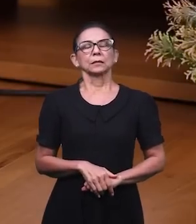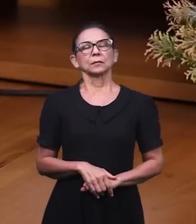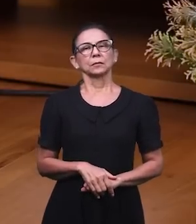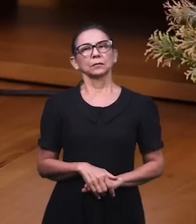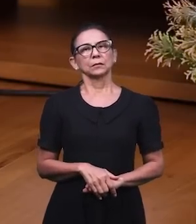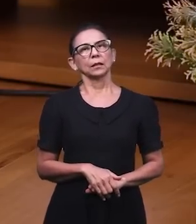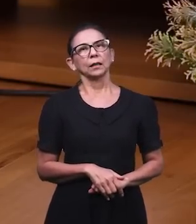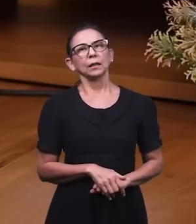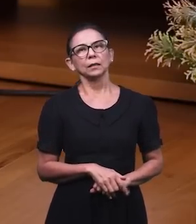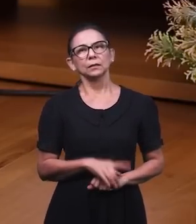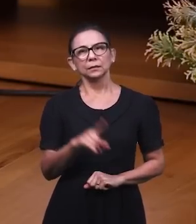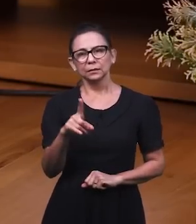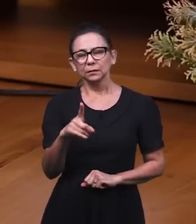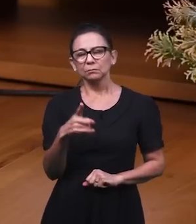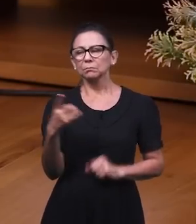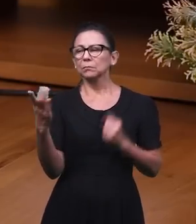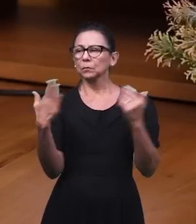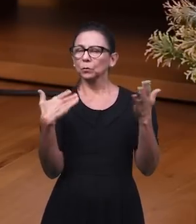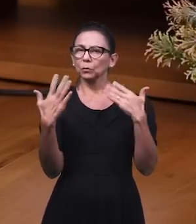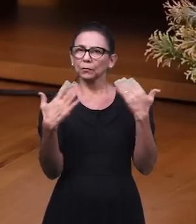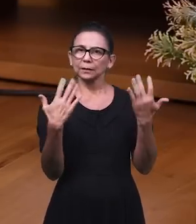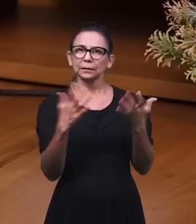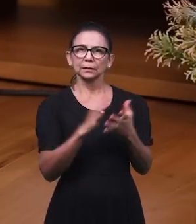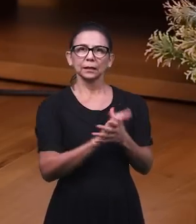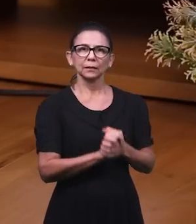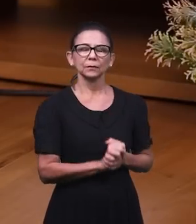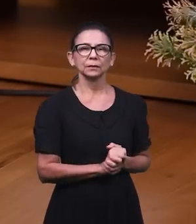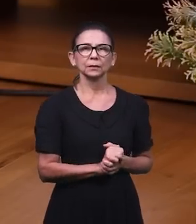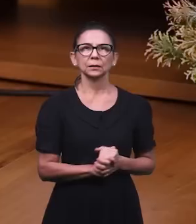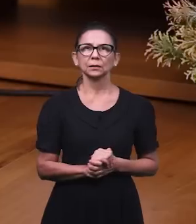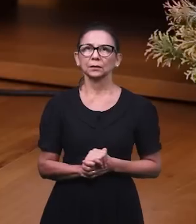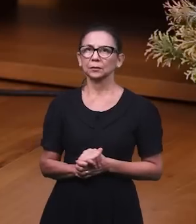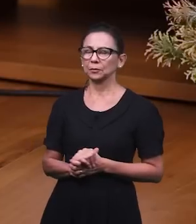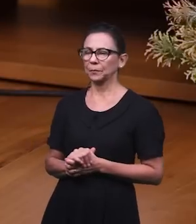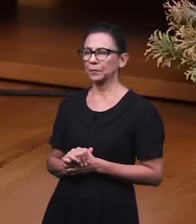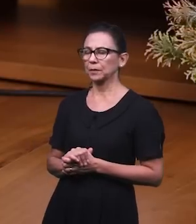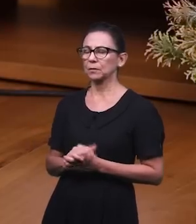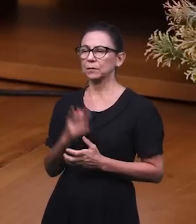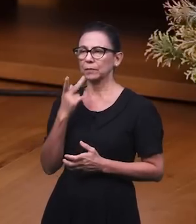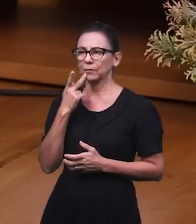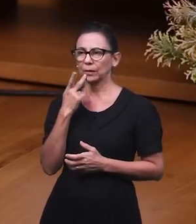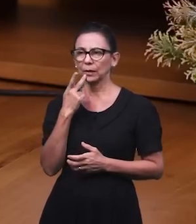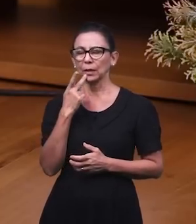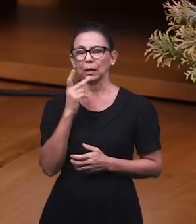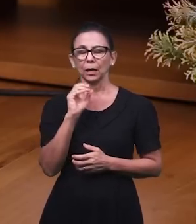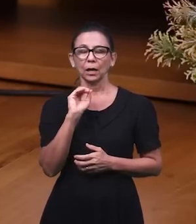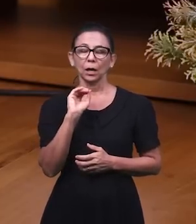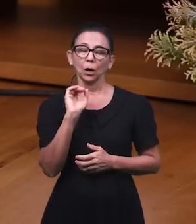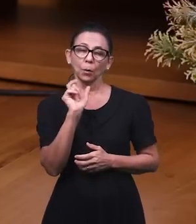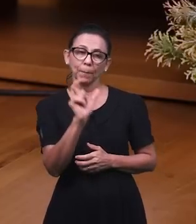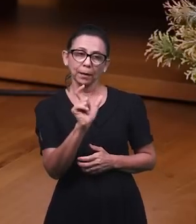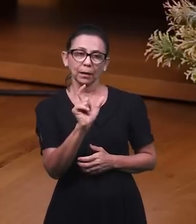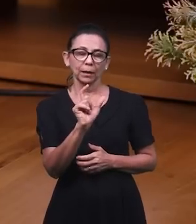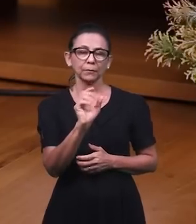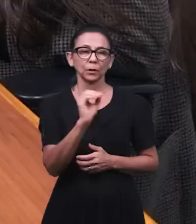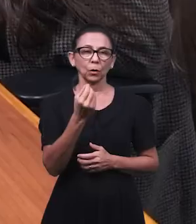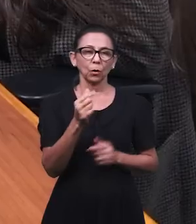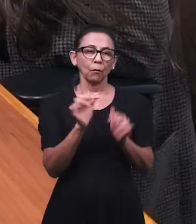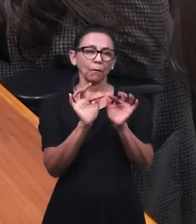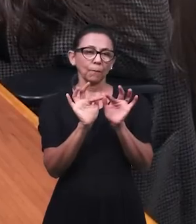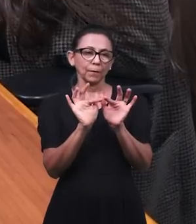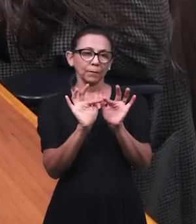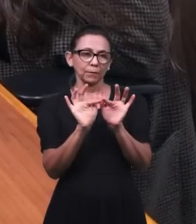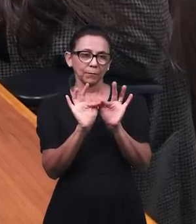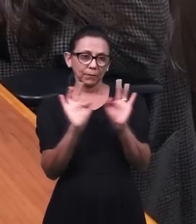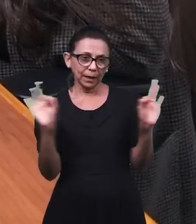que ele... É o momento que você vai conversar comigo e você vai me dar uma palavra ou uma frase. Vou te falar